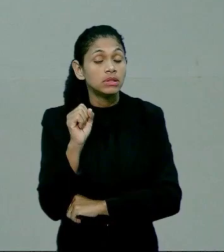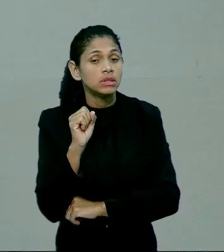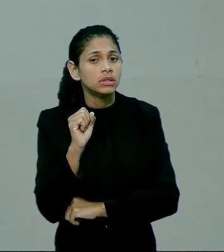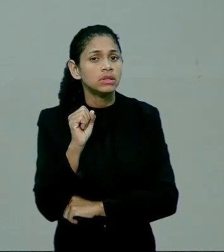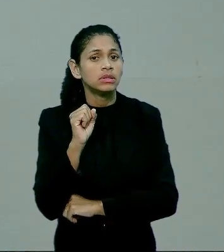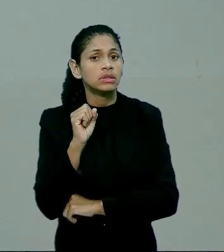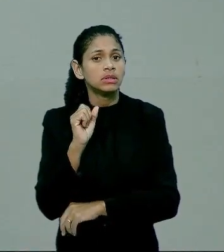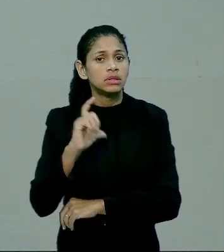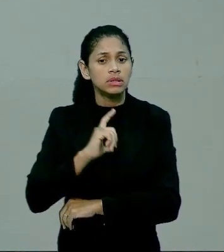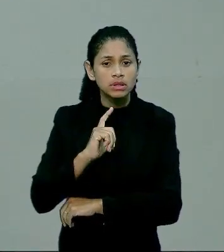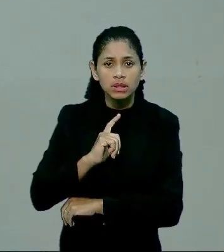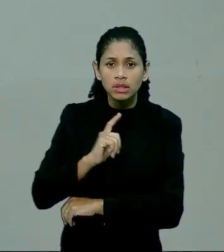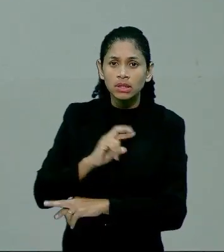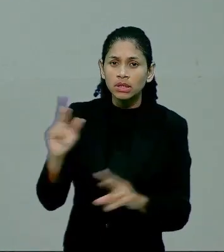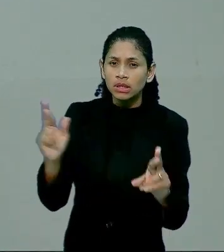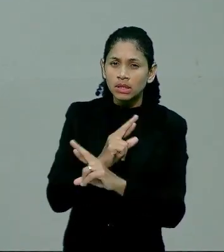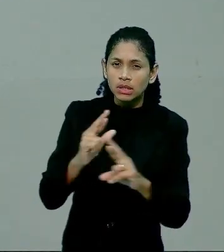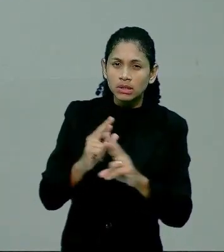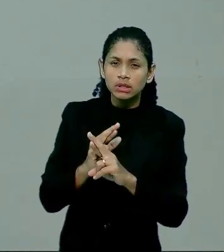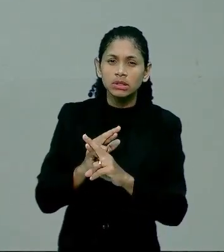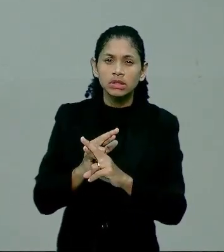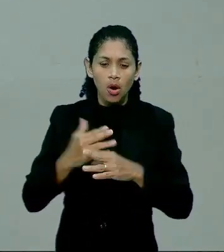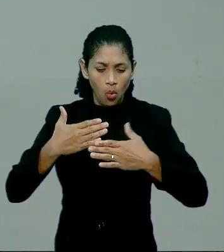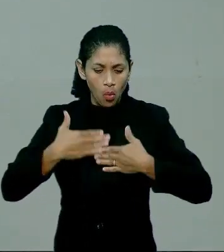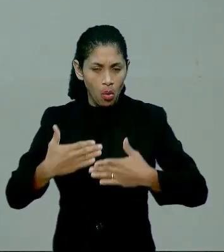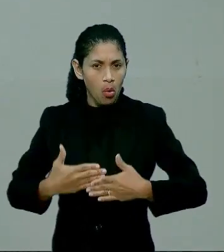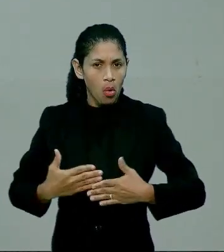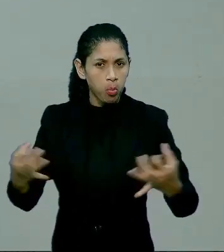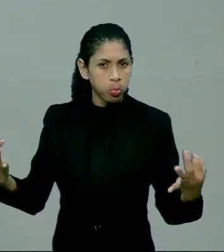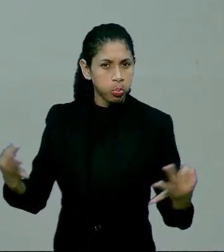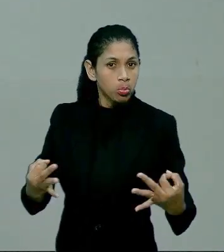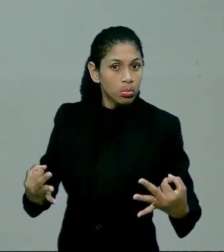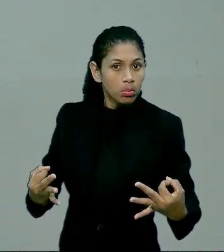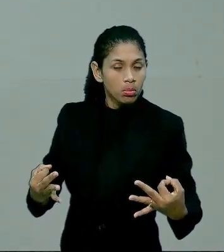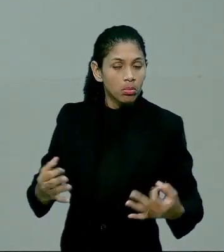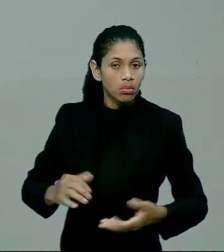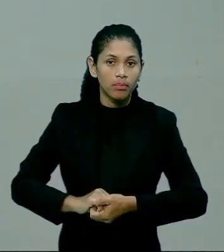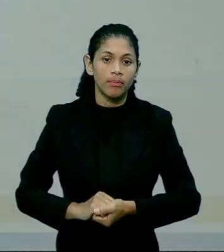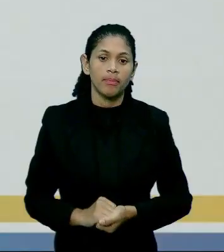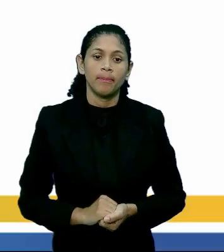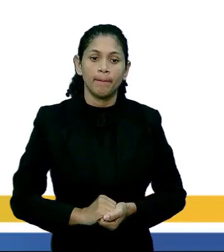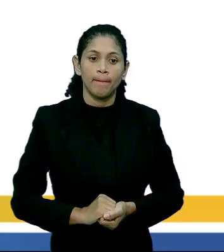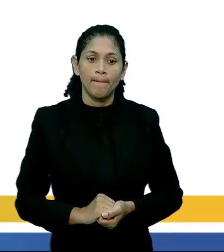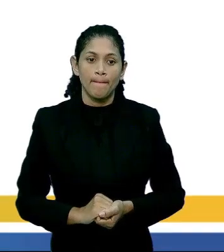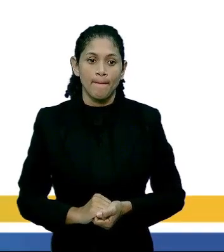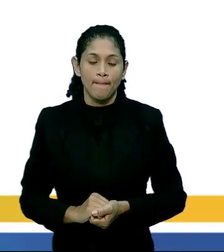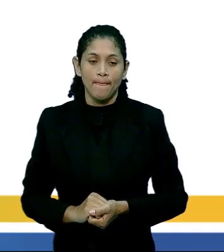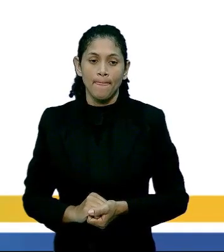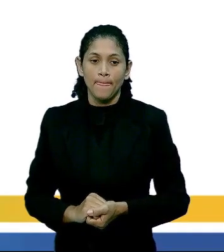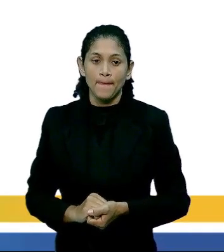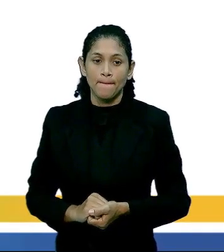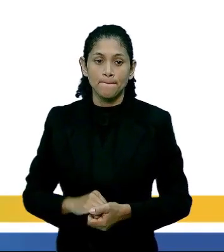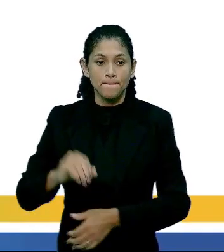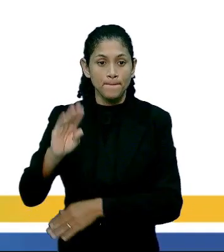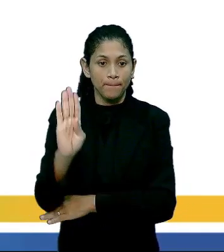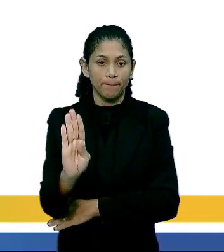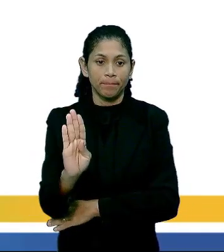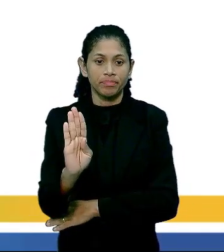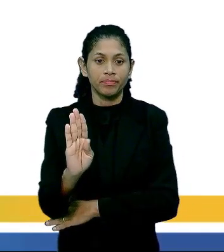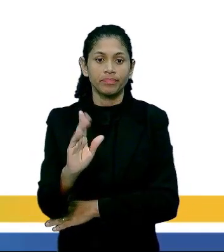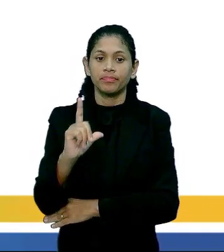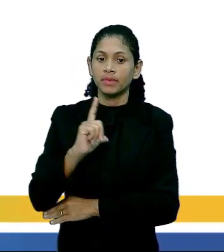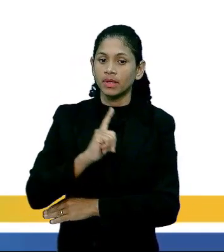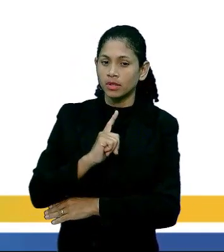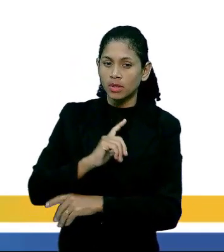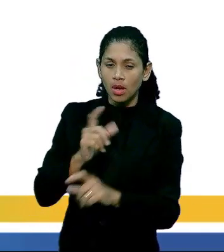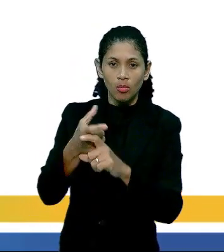se as outras alternativas vão ter alguma informação falha. Caso gere alguma dúvida, a gente volta para o texto base, beleza? Ó, alternativa